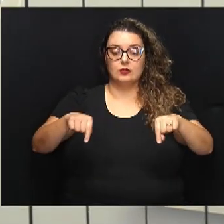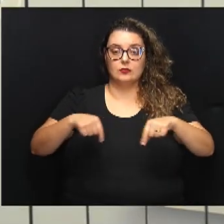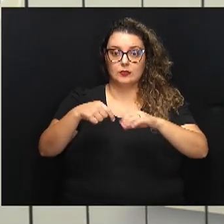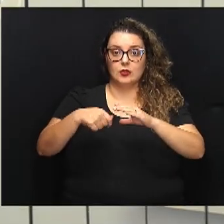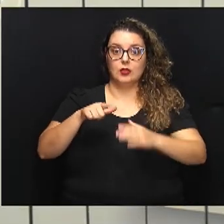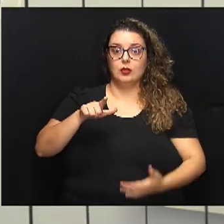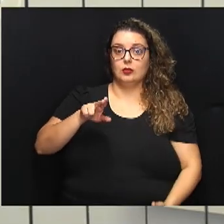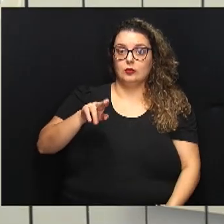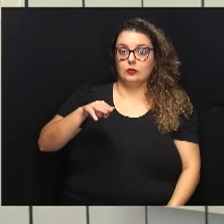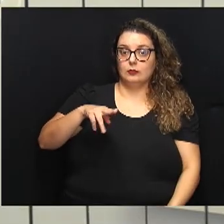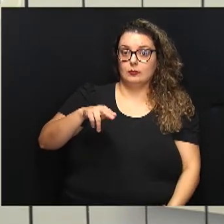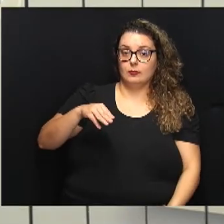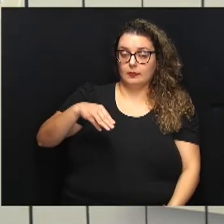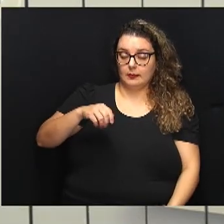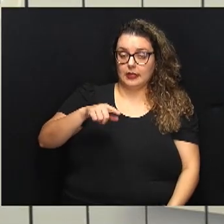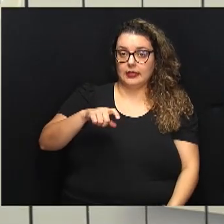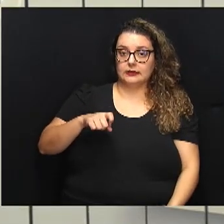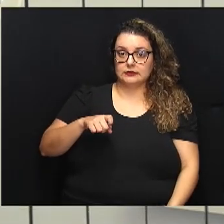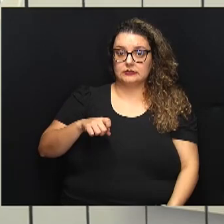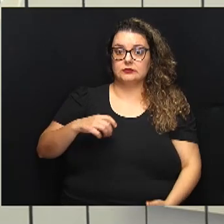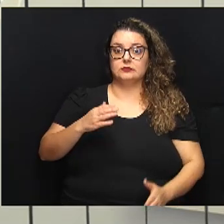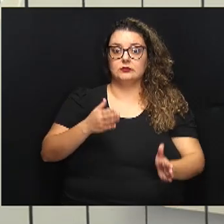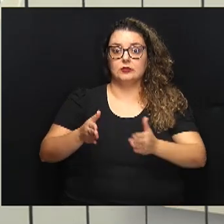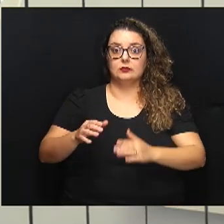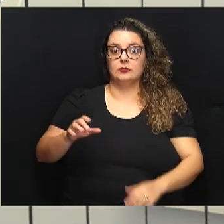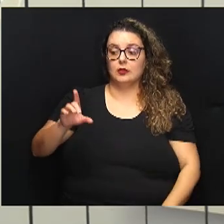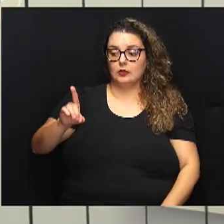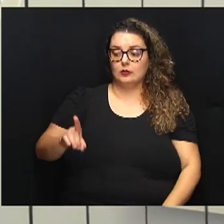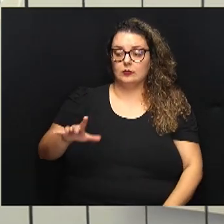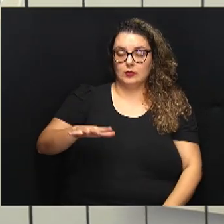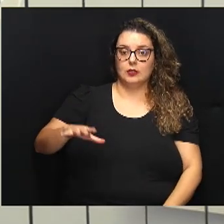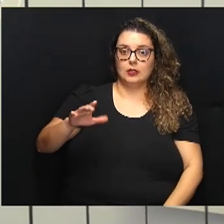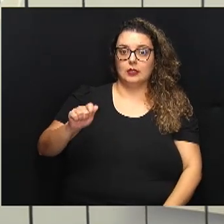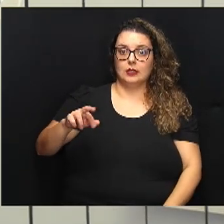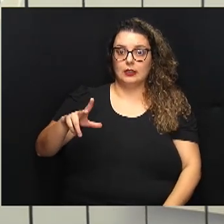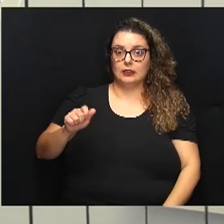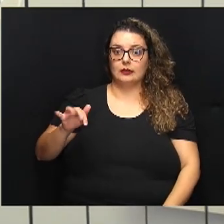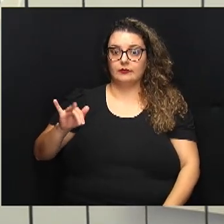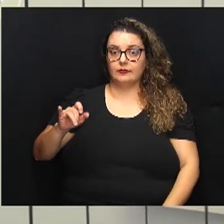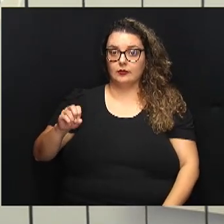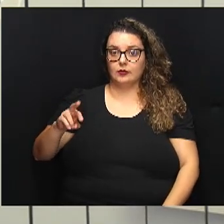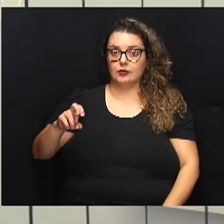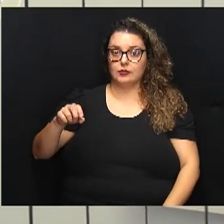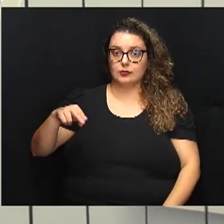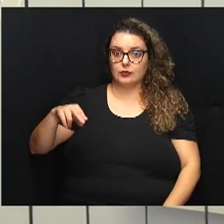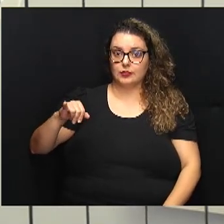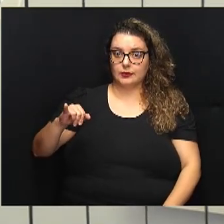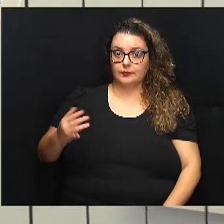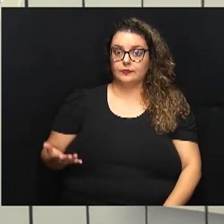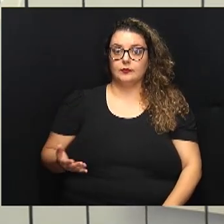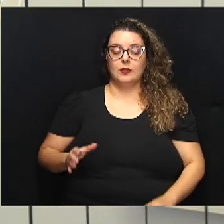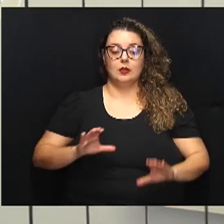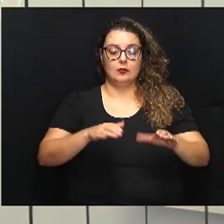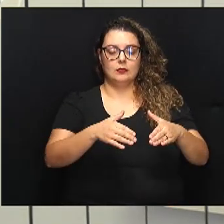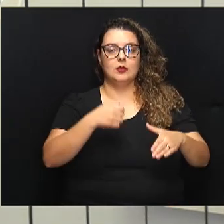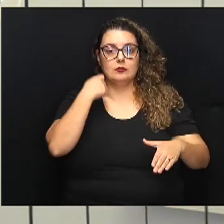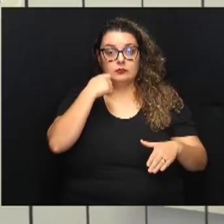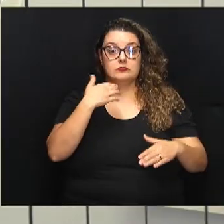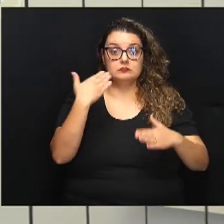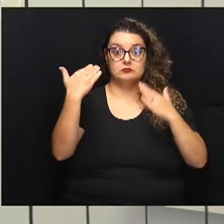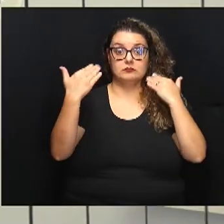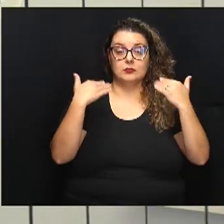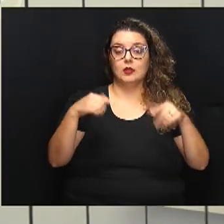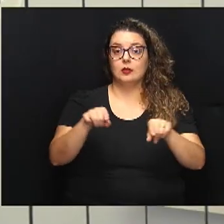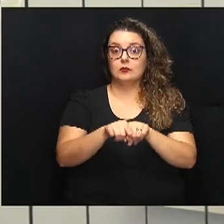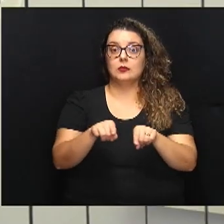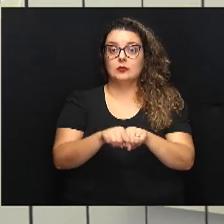Alumax Produções. Com direção de Carla Fioroni, o elenco conta com a participação especial de atores renomados e